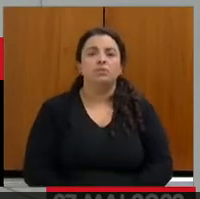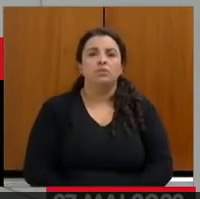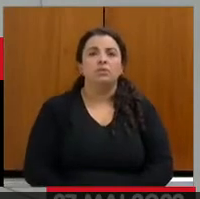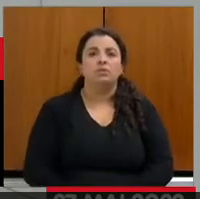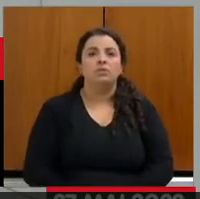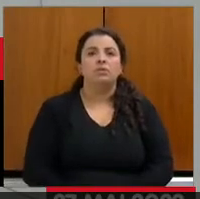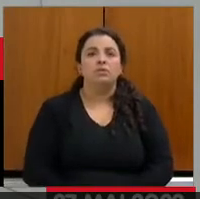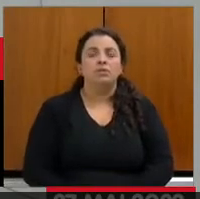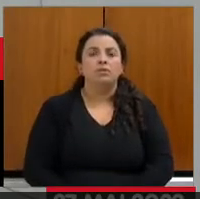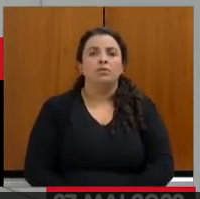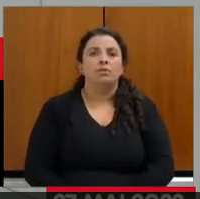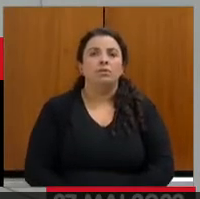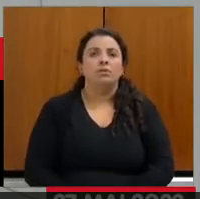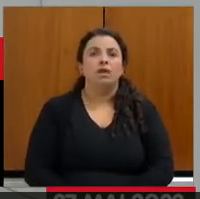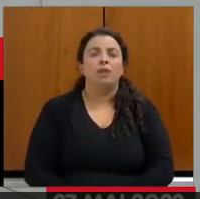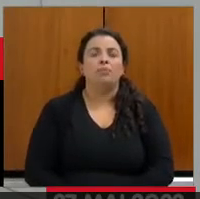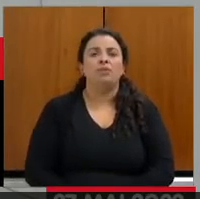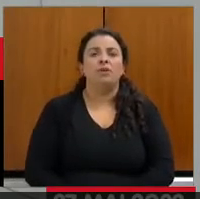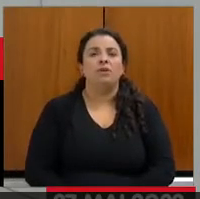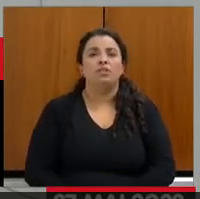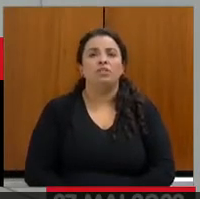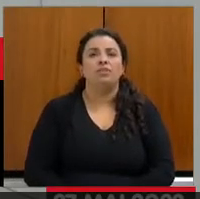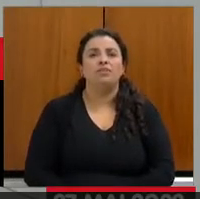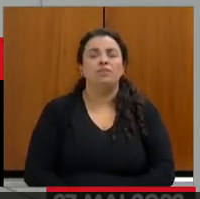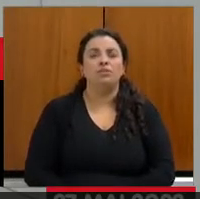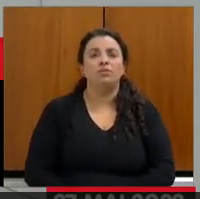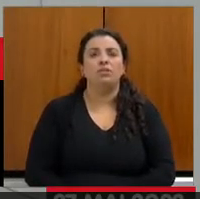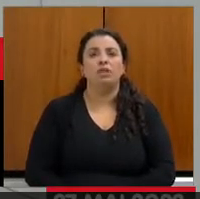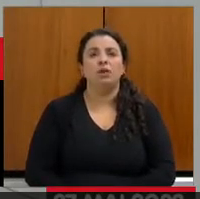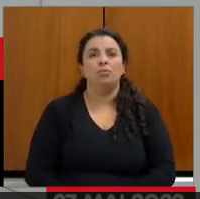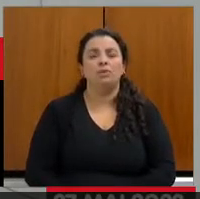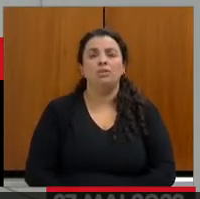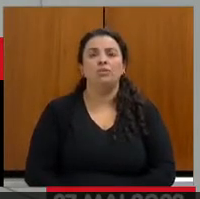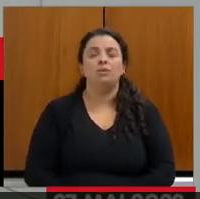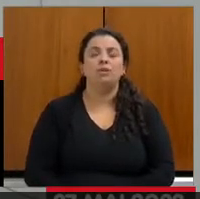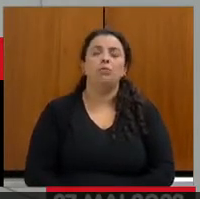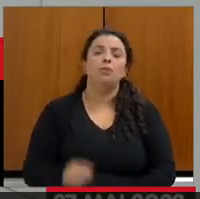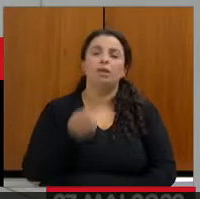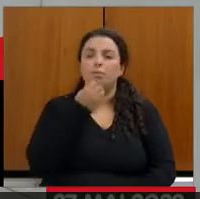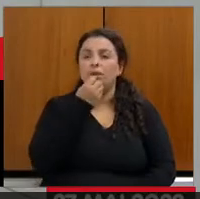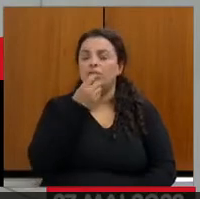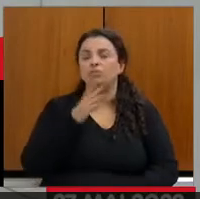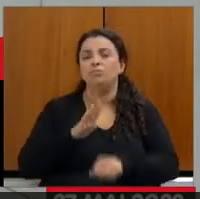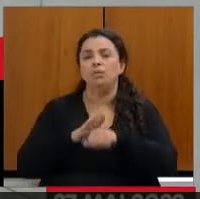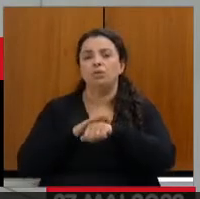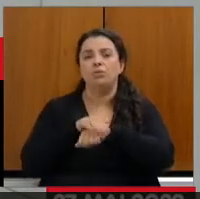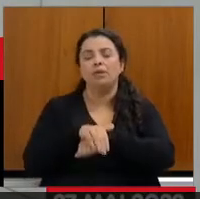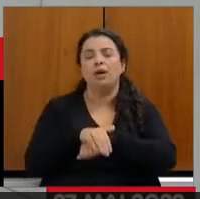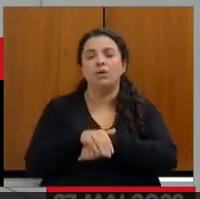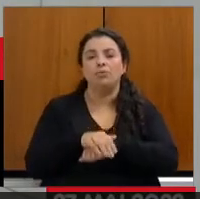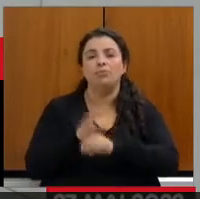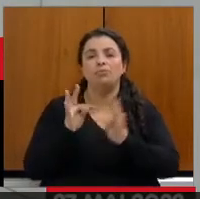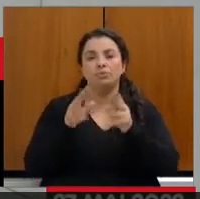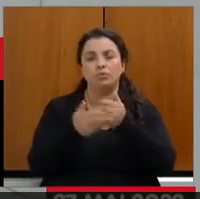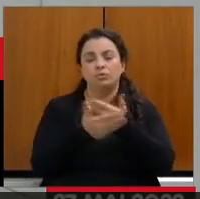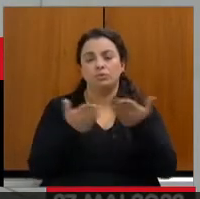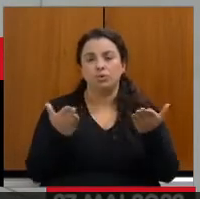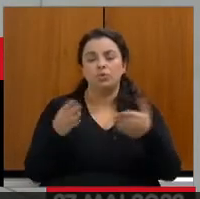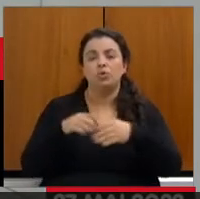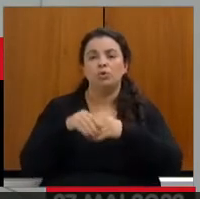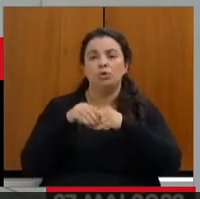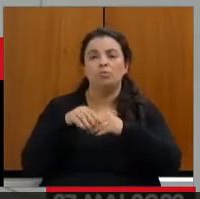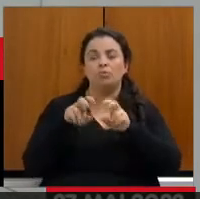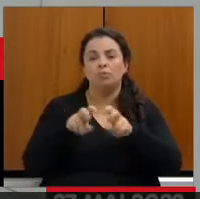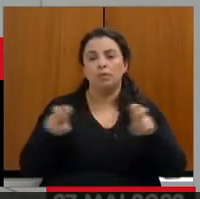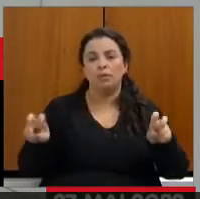E aí Oi boa noite a todas vou cumprimentar o mesmo nome